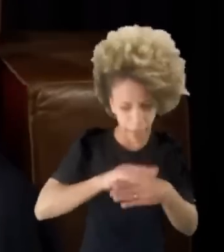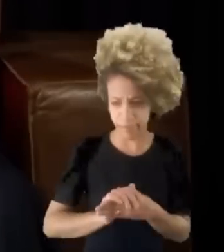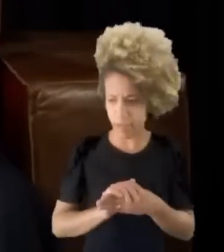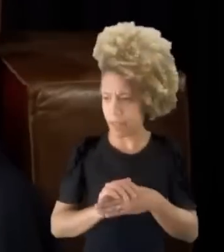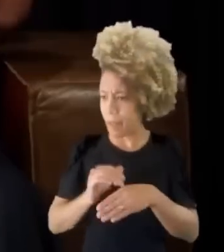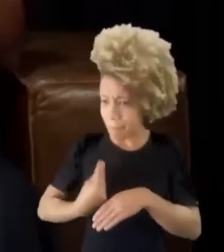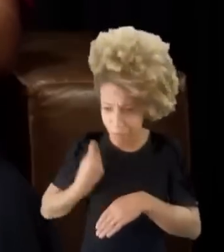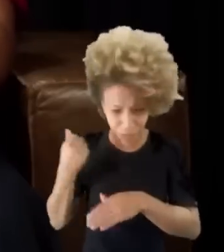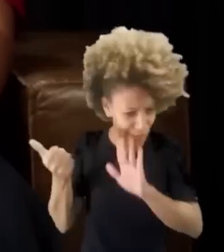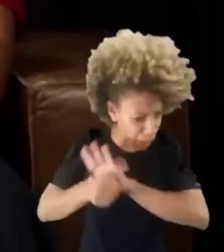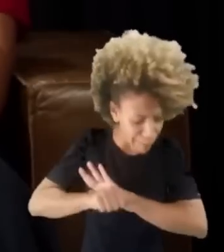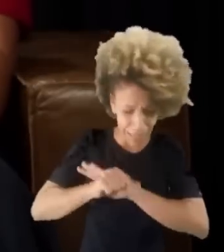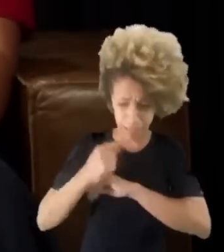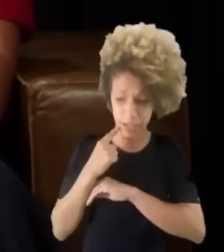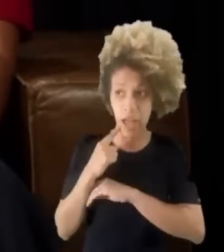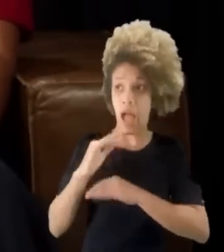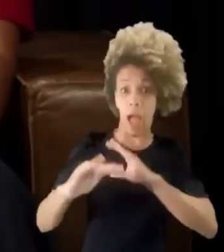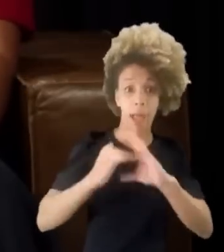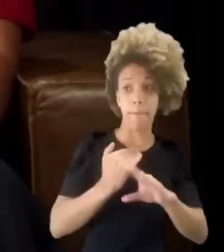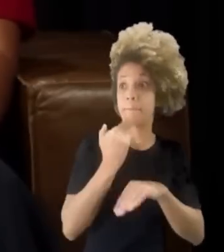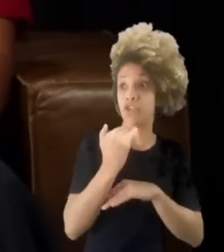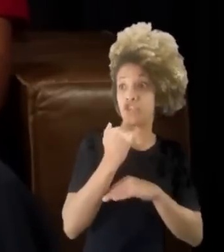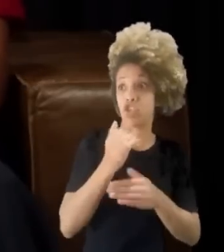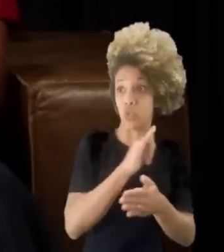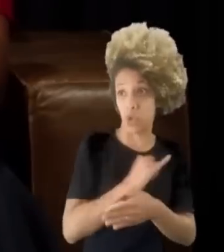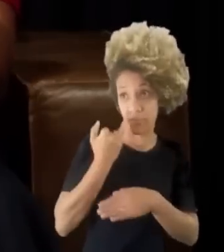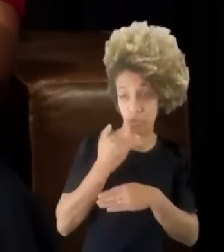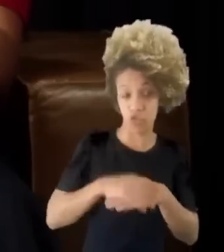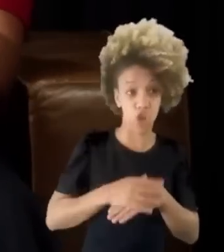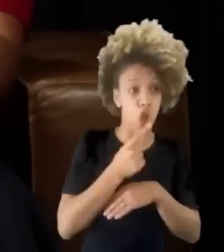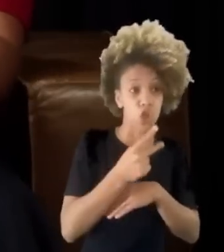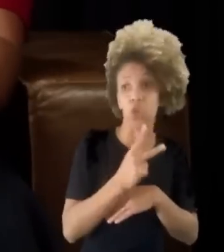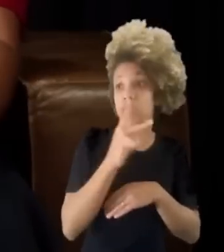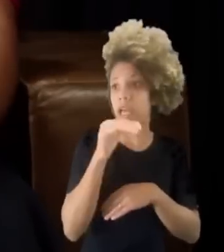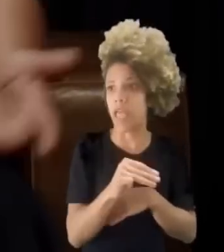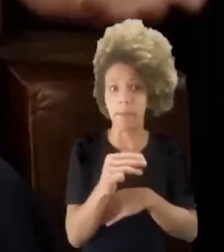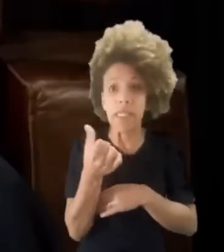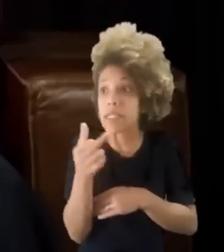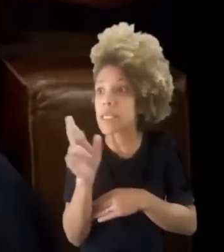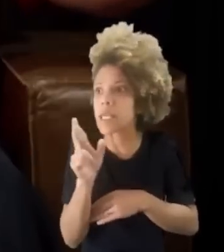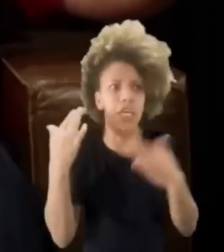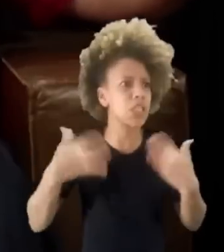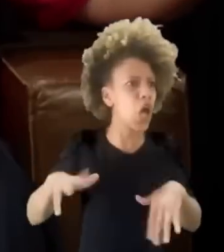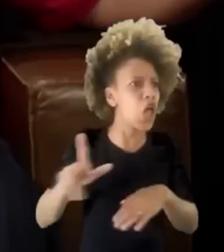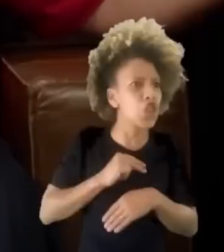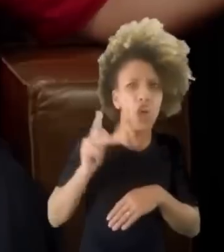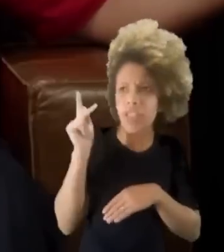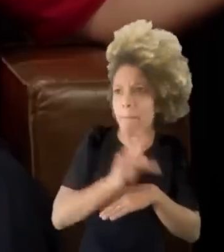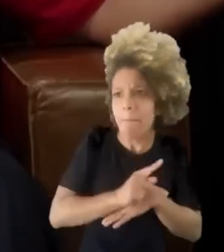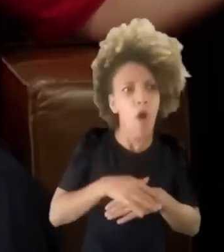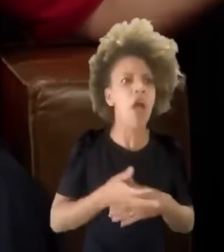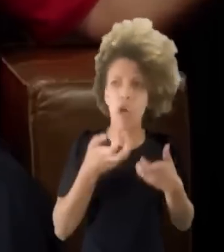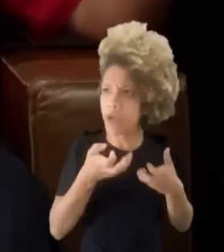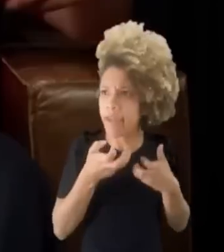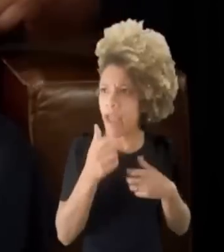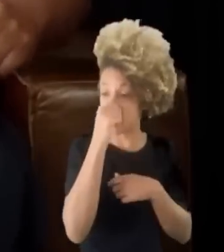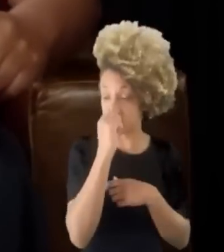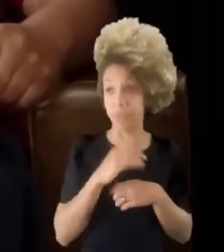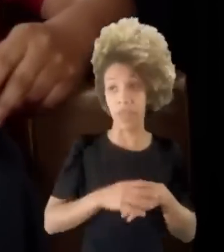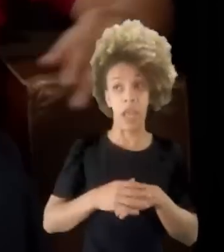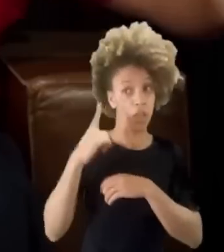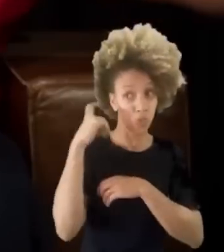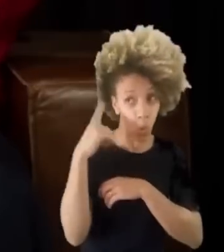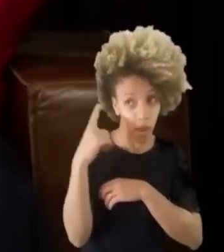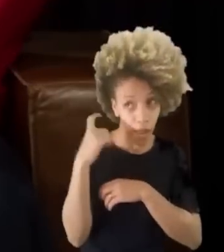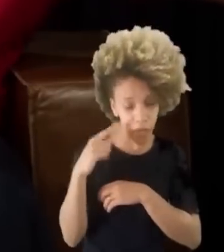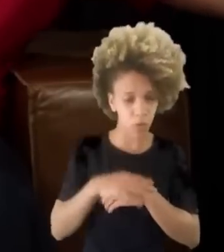minha vida tá uma merda aí toca um pedido 12 km r$ 6 você ia falar 12 km 6 reais que é essa aí o negócio